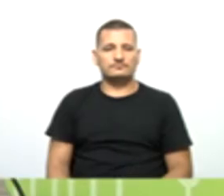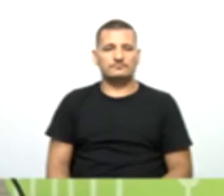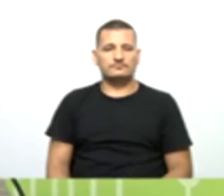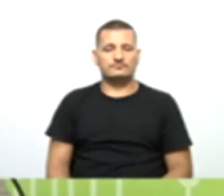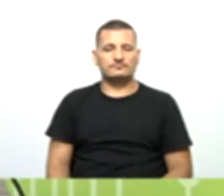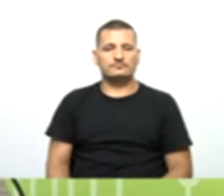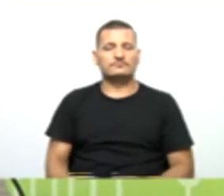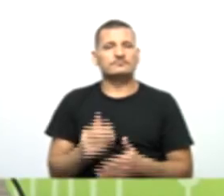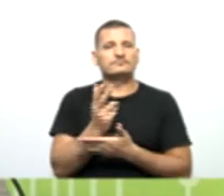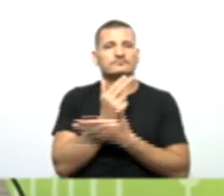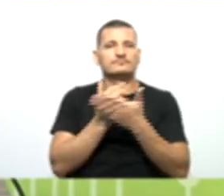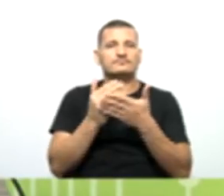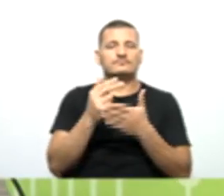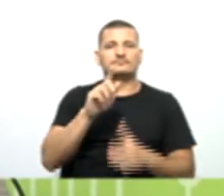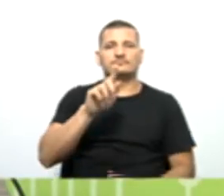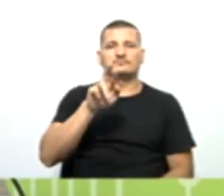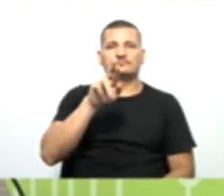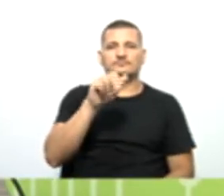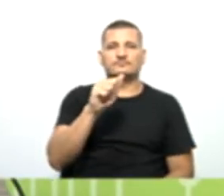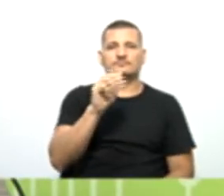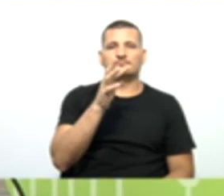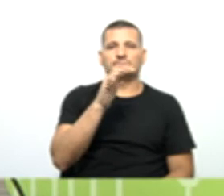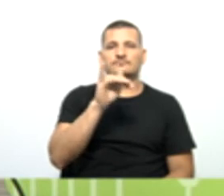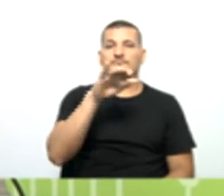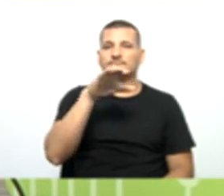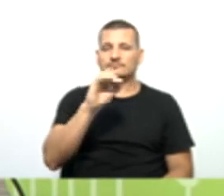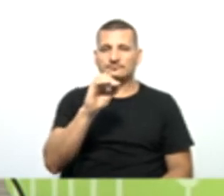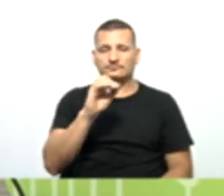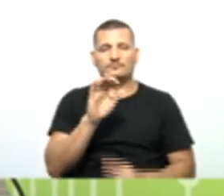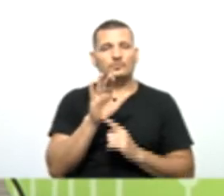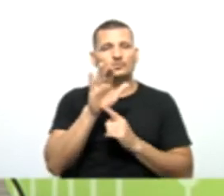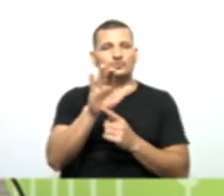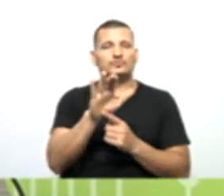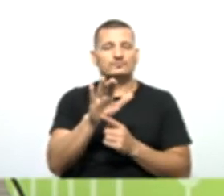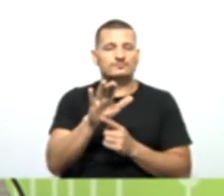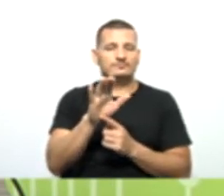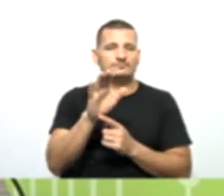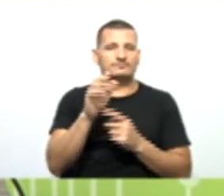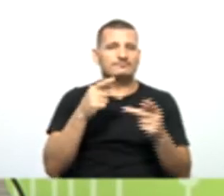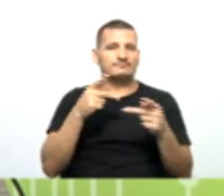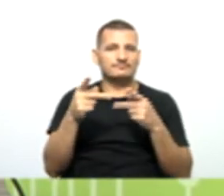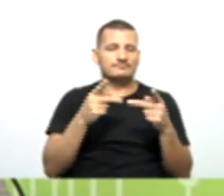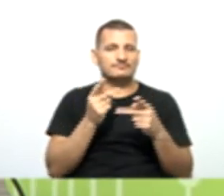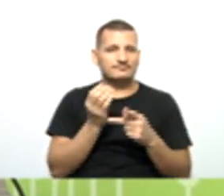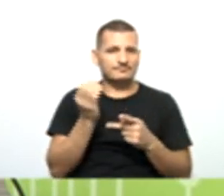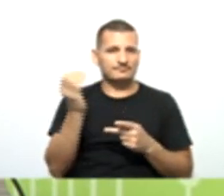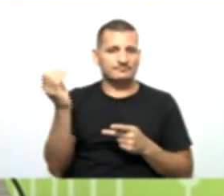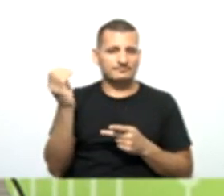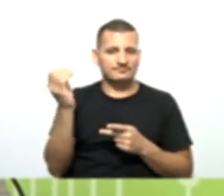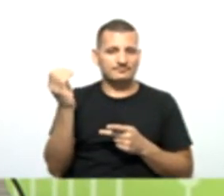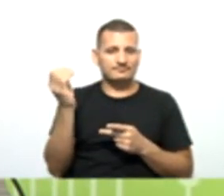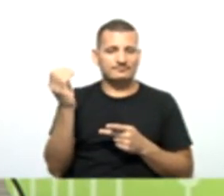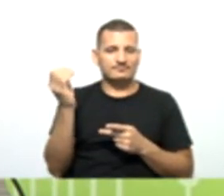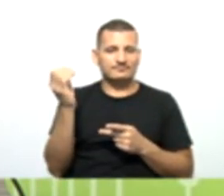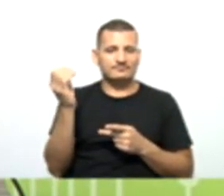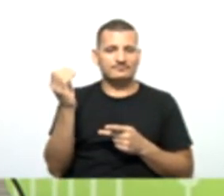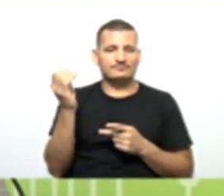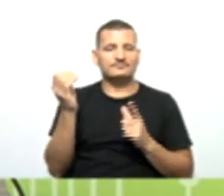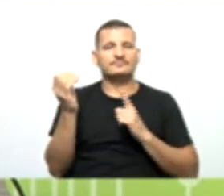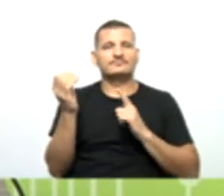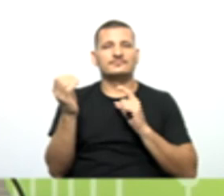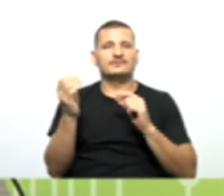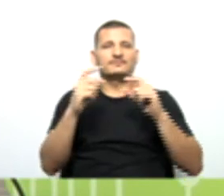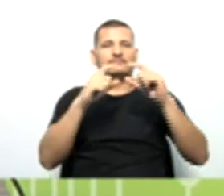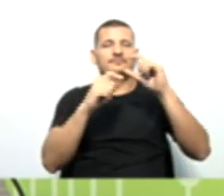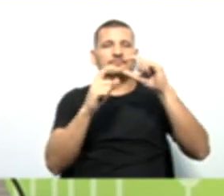é aquele desenho, certo? A gente até mostrou aqui o projeto de viagem, na nossa teleaula. Então, você vai ter caixinhas,